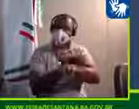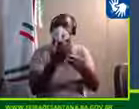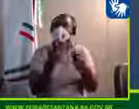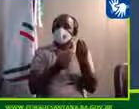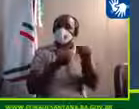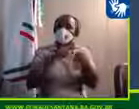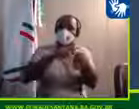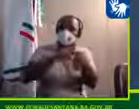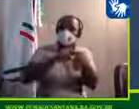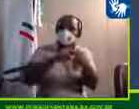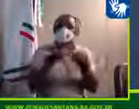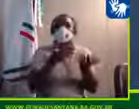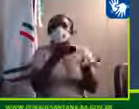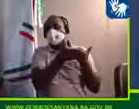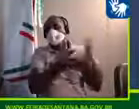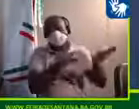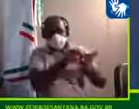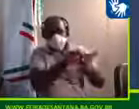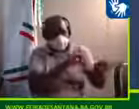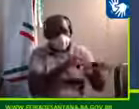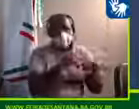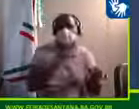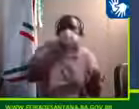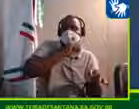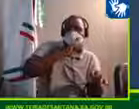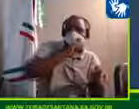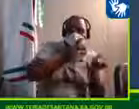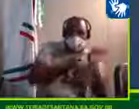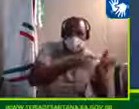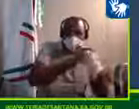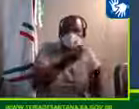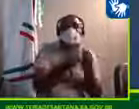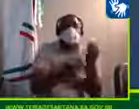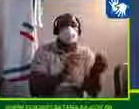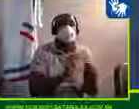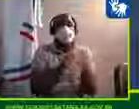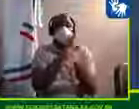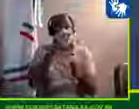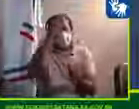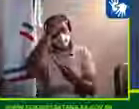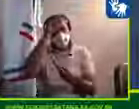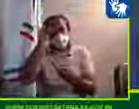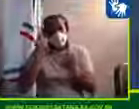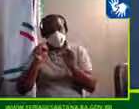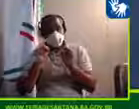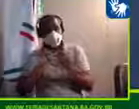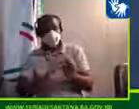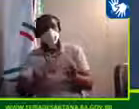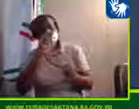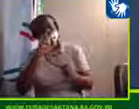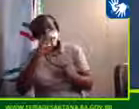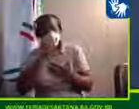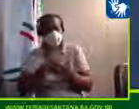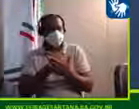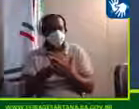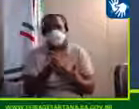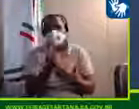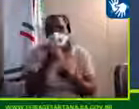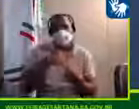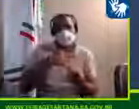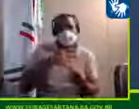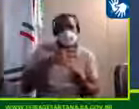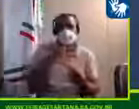gramado. Qualquer interferência nesse momento, pode a prefeitura ser responsabilizada por isso. Não é uma questão de ter recurso para fazer, não. É uma